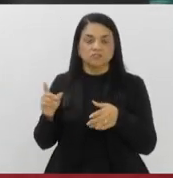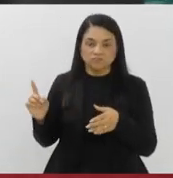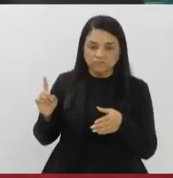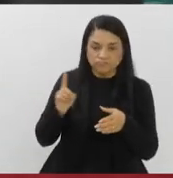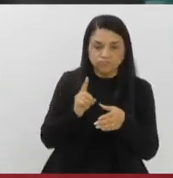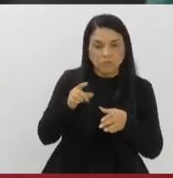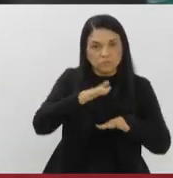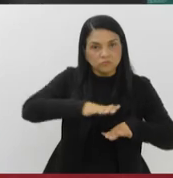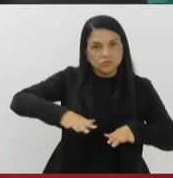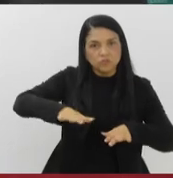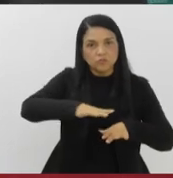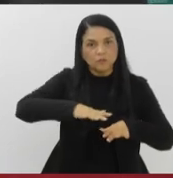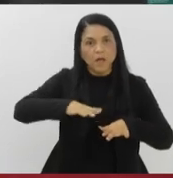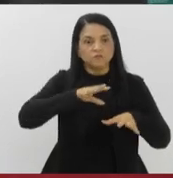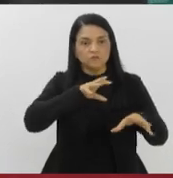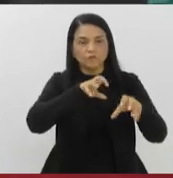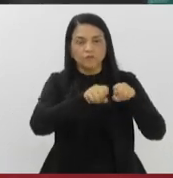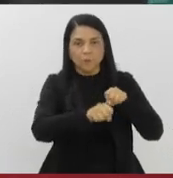e de